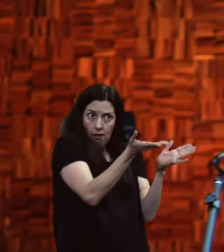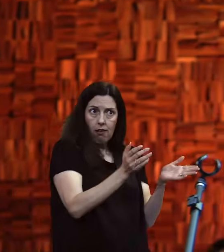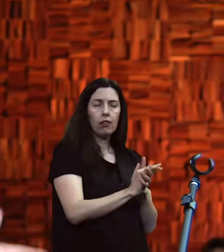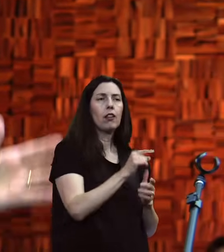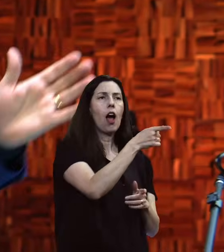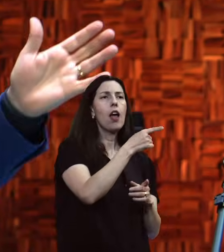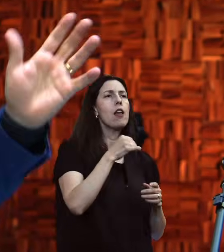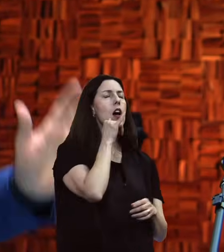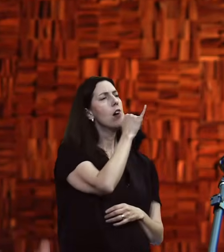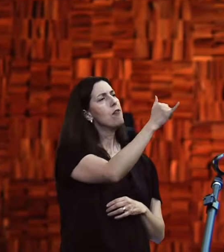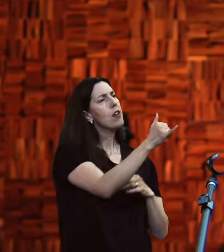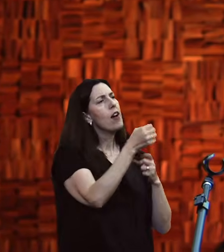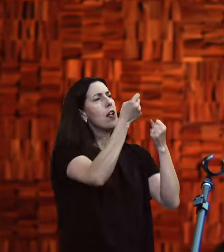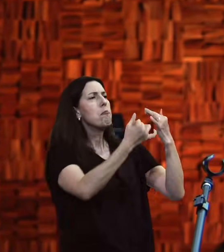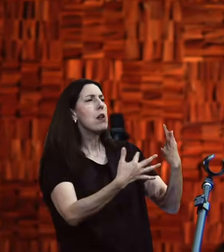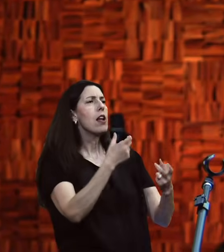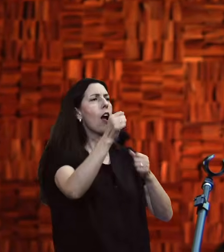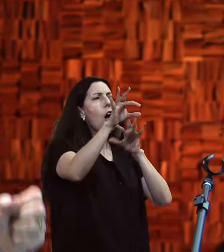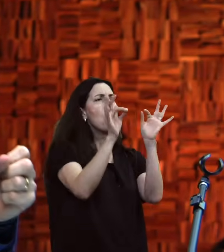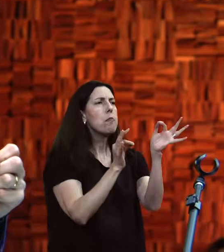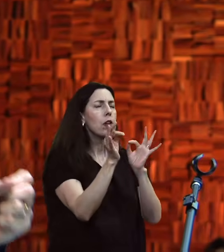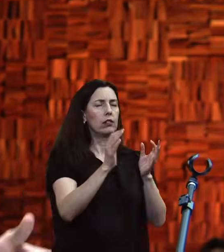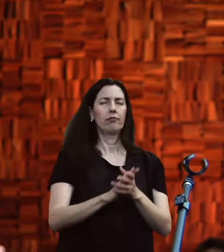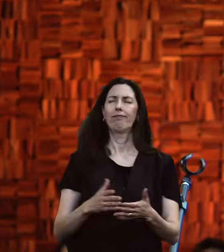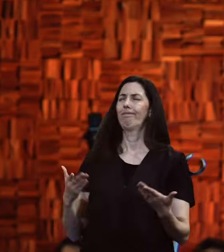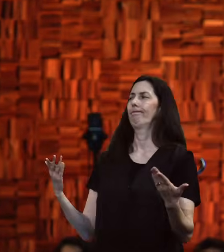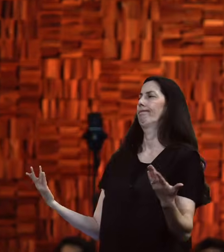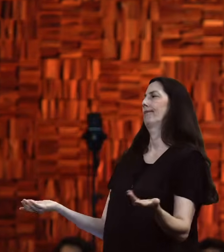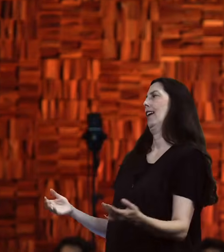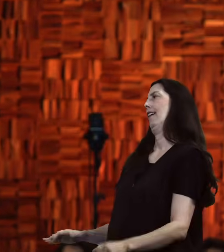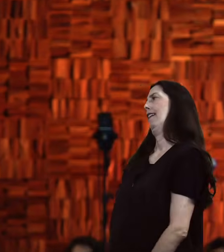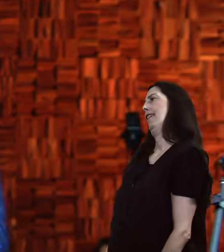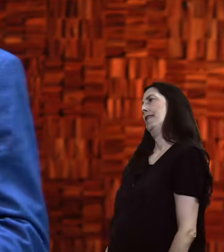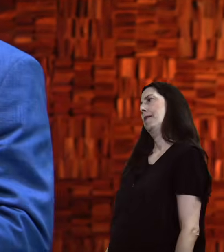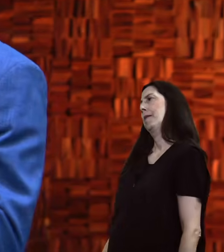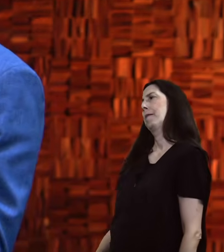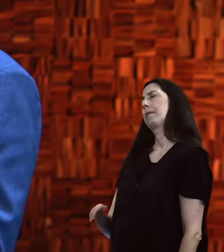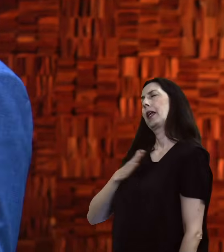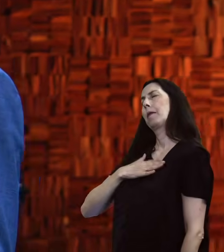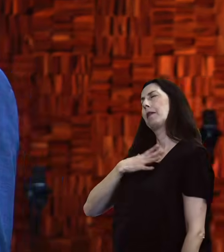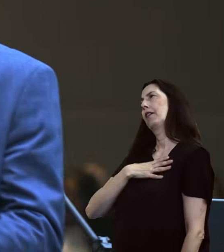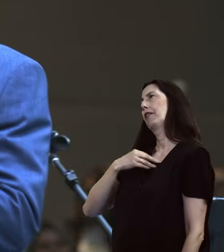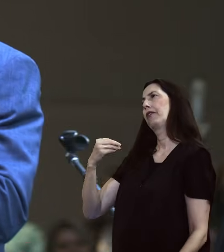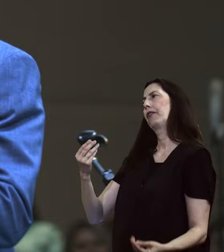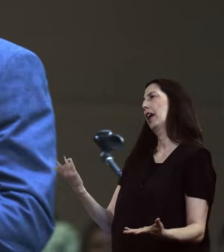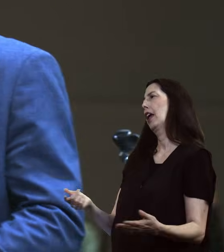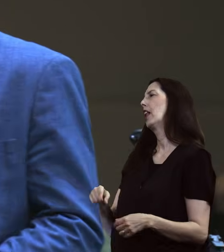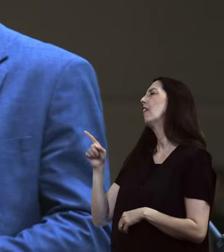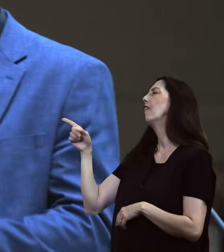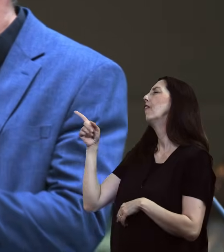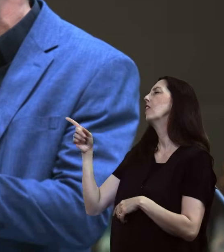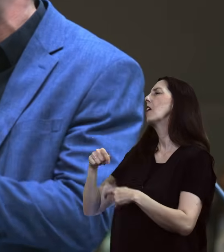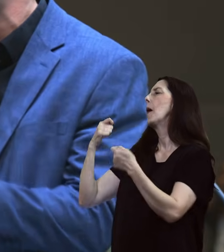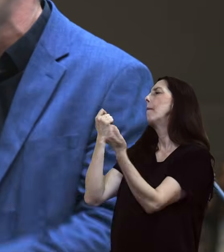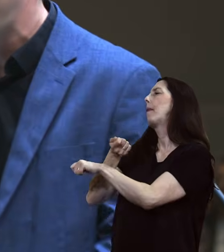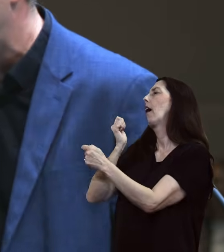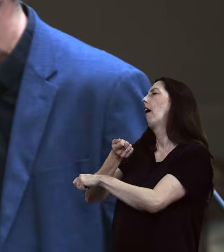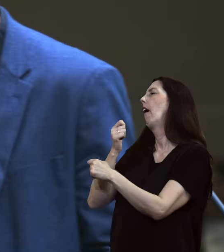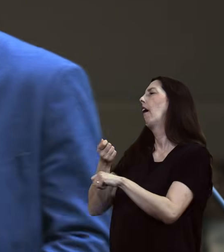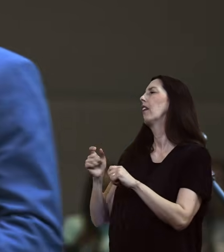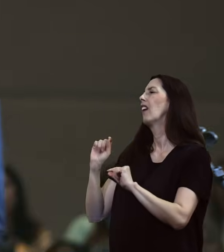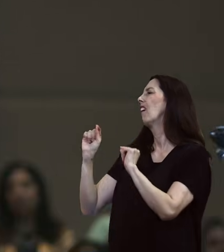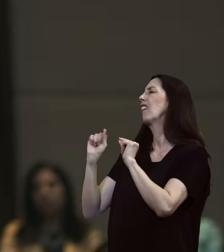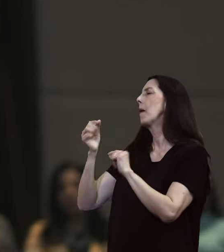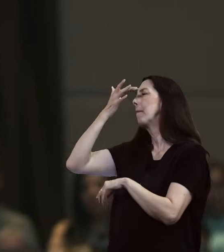aí quando eu fui falando, ele falou assim: meu filho, me fala qual é a banda que vocês vão trazer, quem é o preletor. Eu